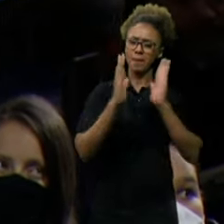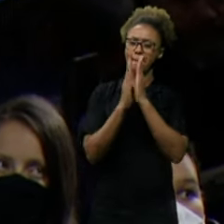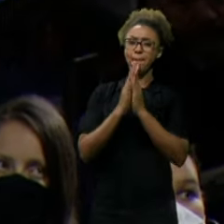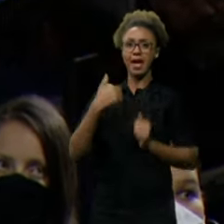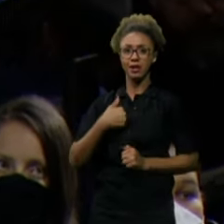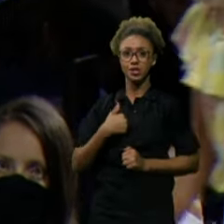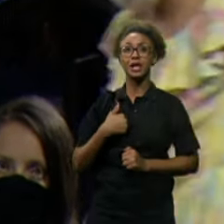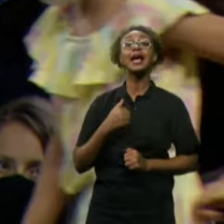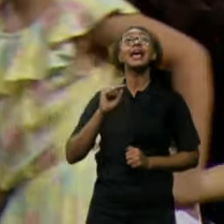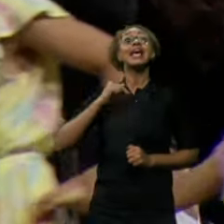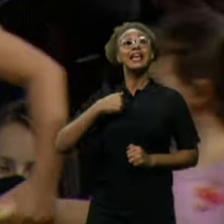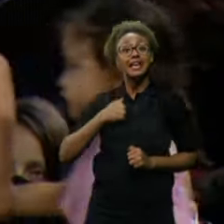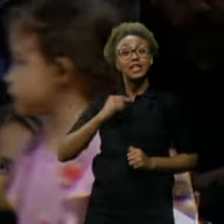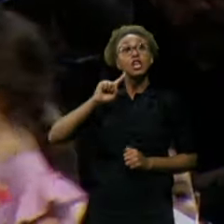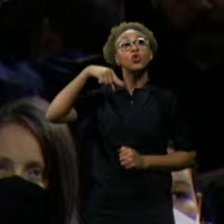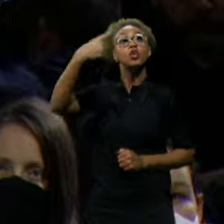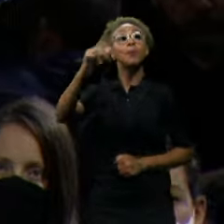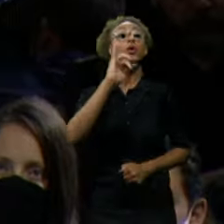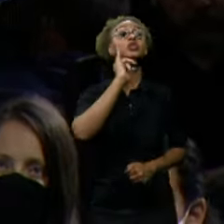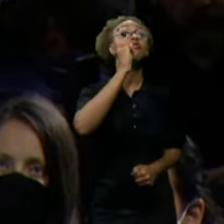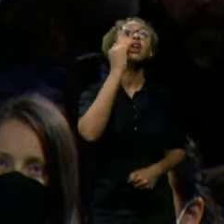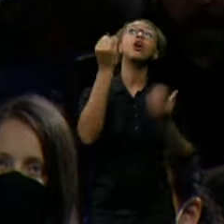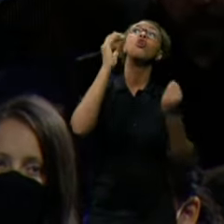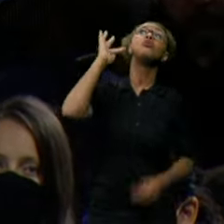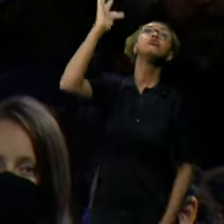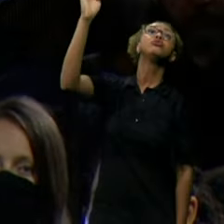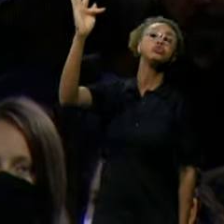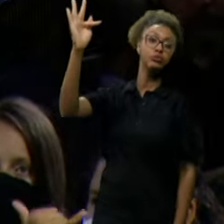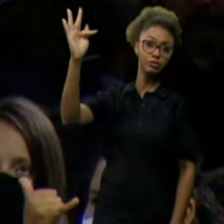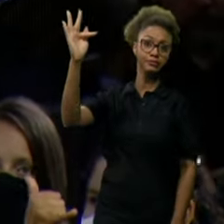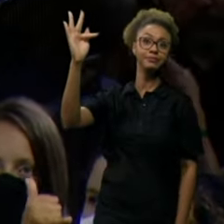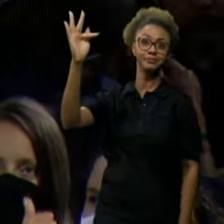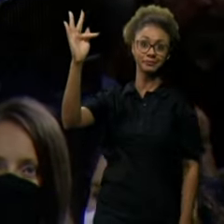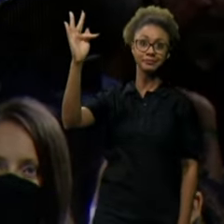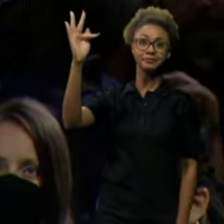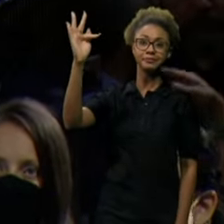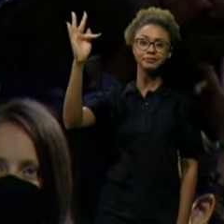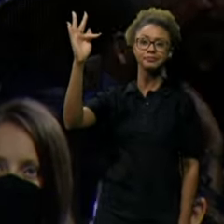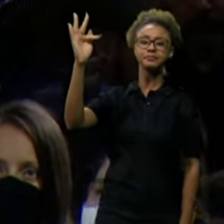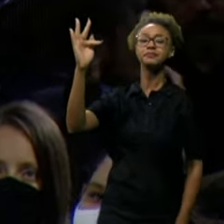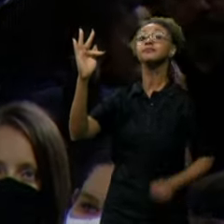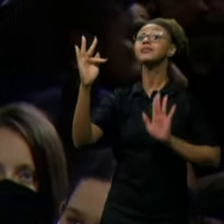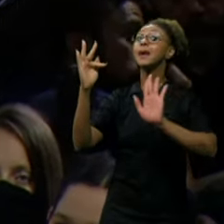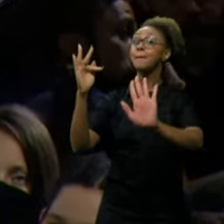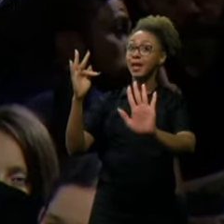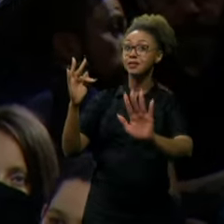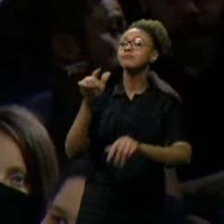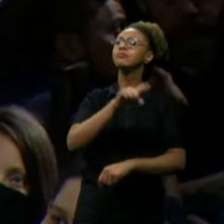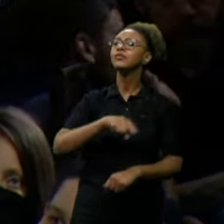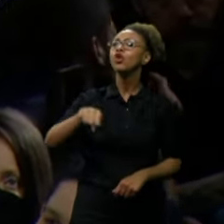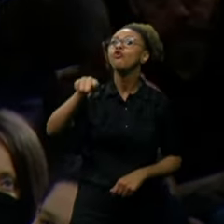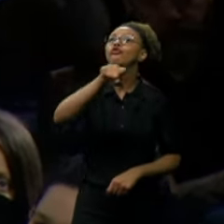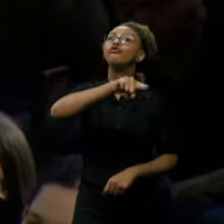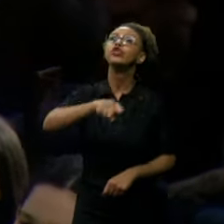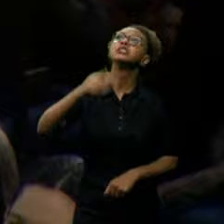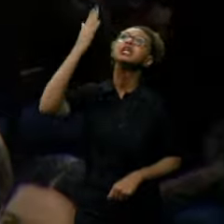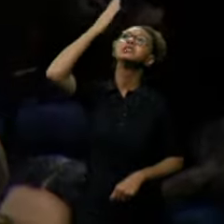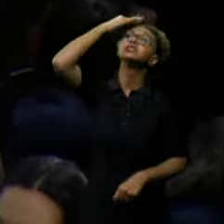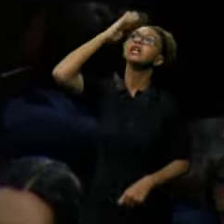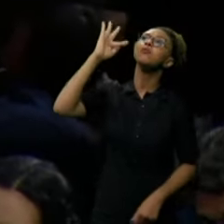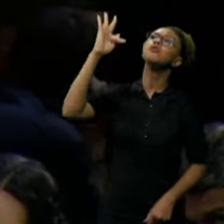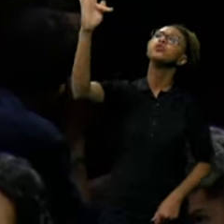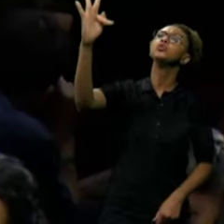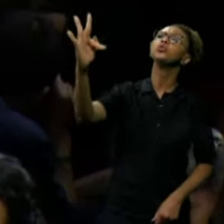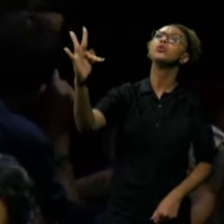e eu não te falar coisas sobre o futuro é mas para você conhecer o futuro